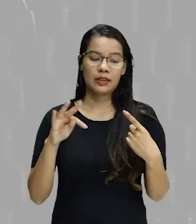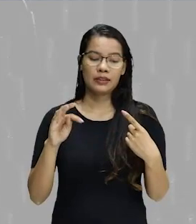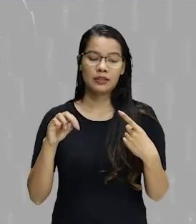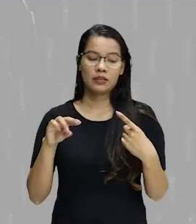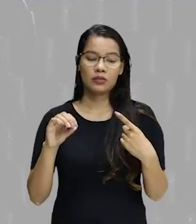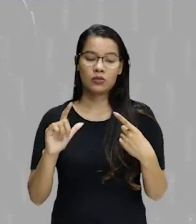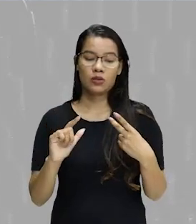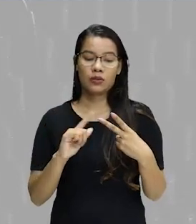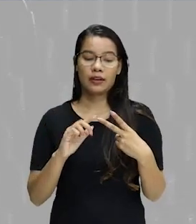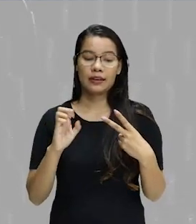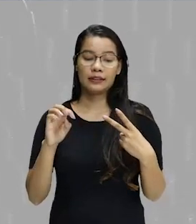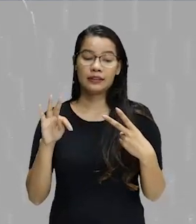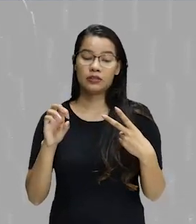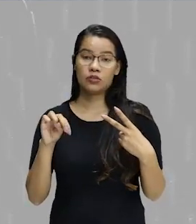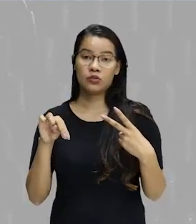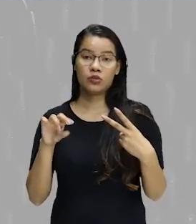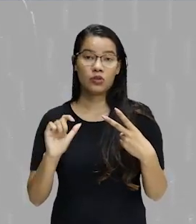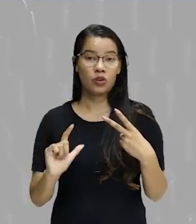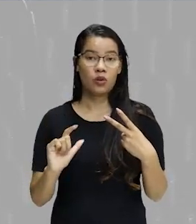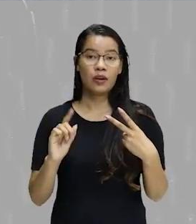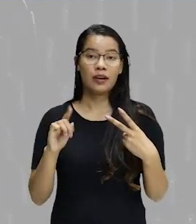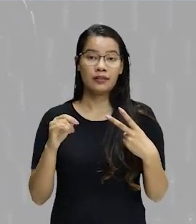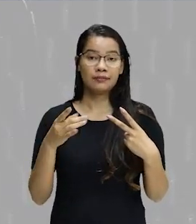temos o etanol, eles são muito comuns,